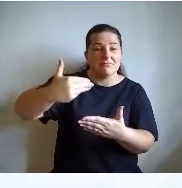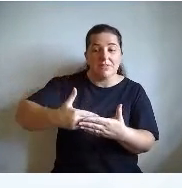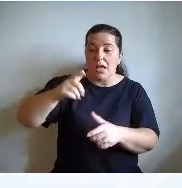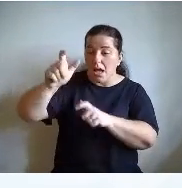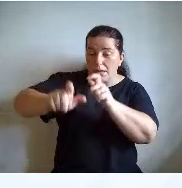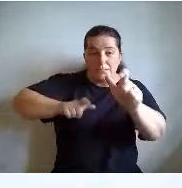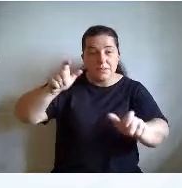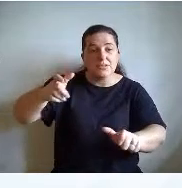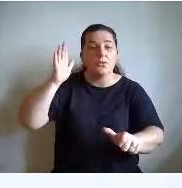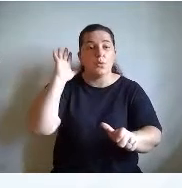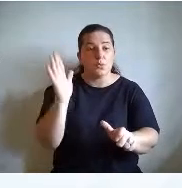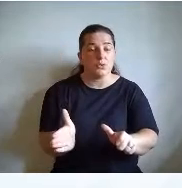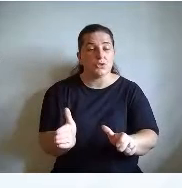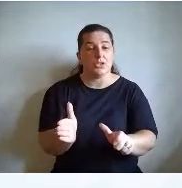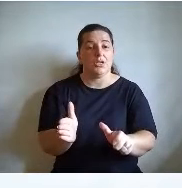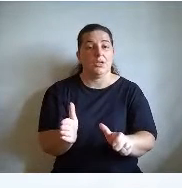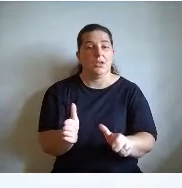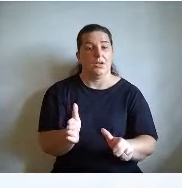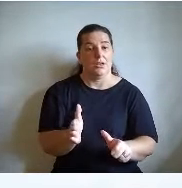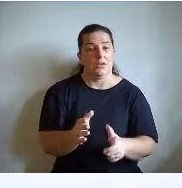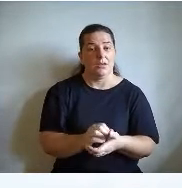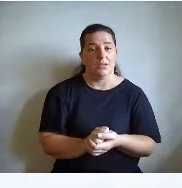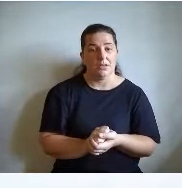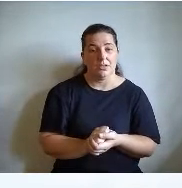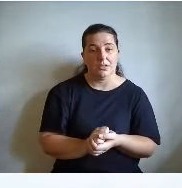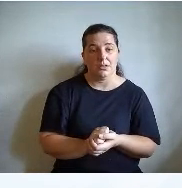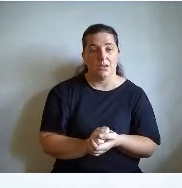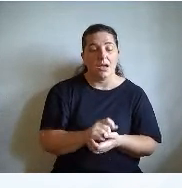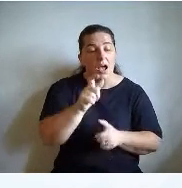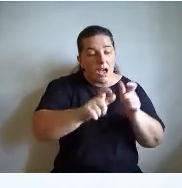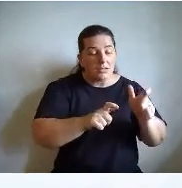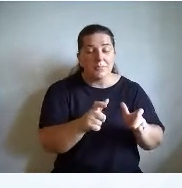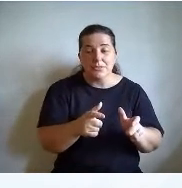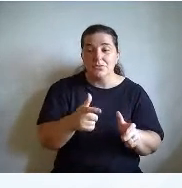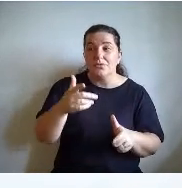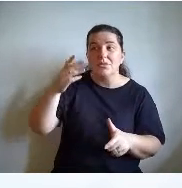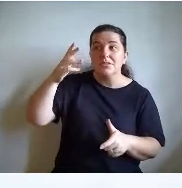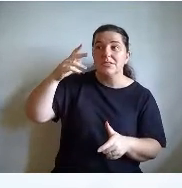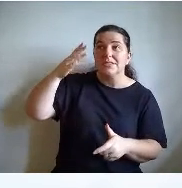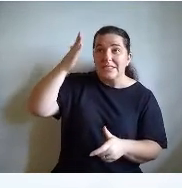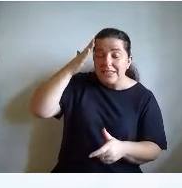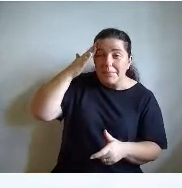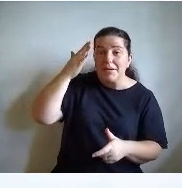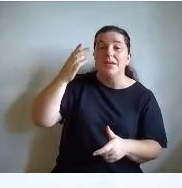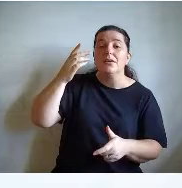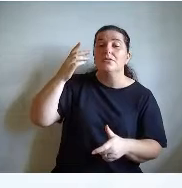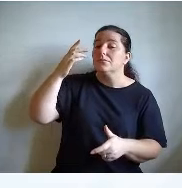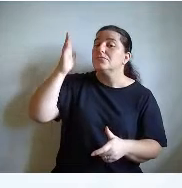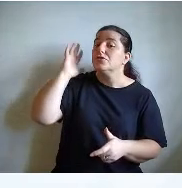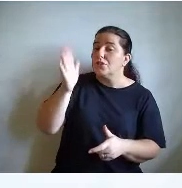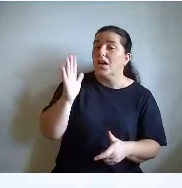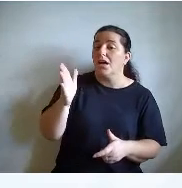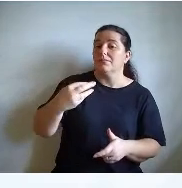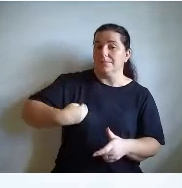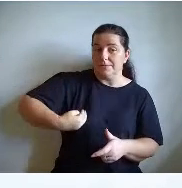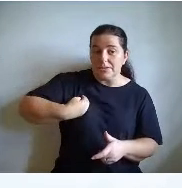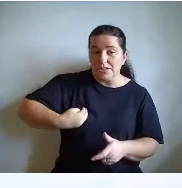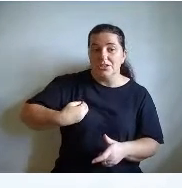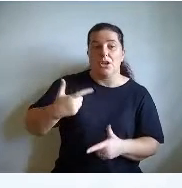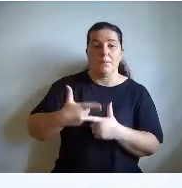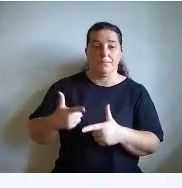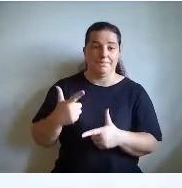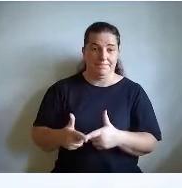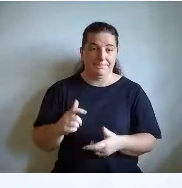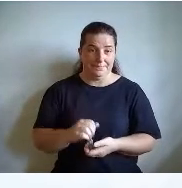né? E quem não perdeu isso de vista sempre soube que ela estava lá, né? Então, eu acho que o Lula